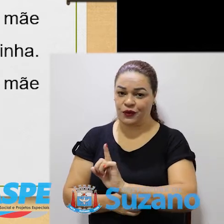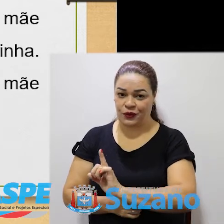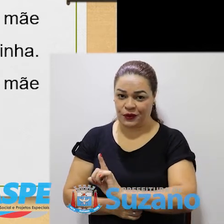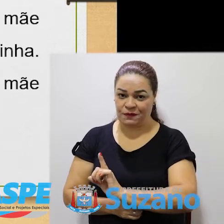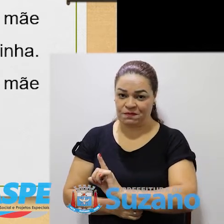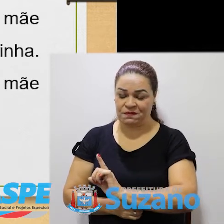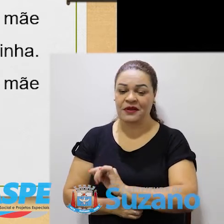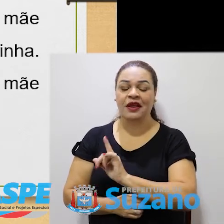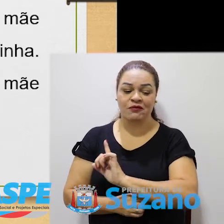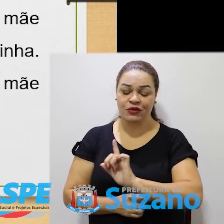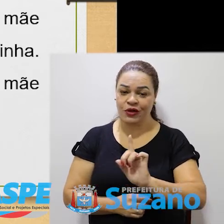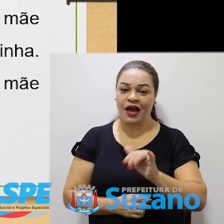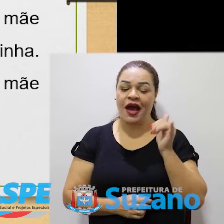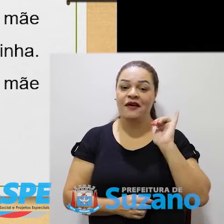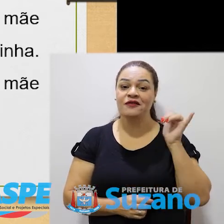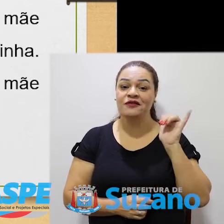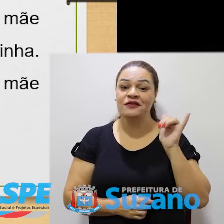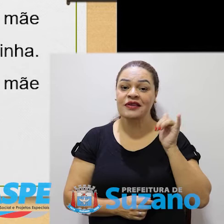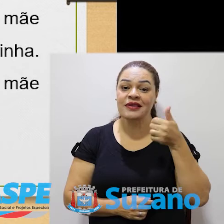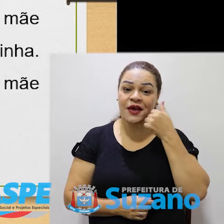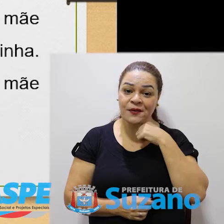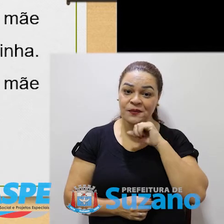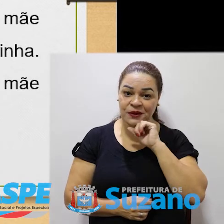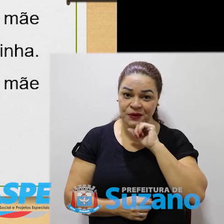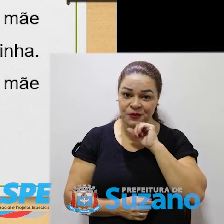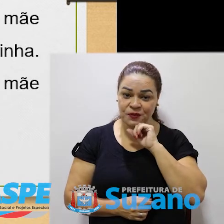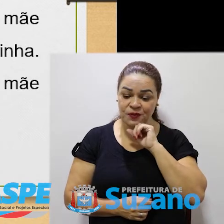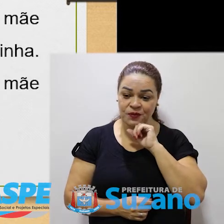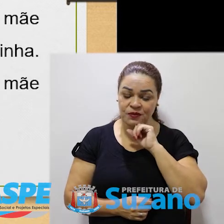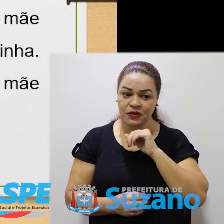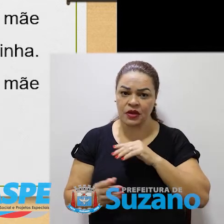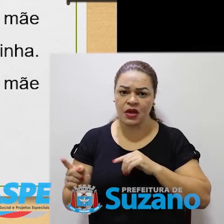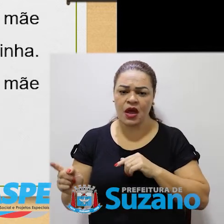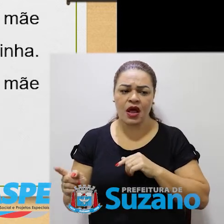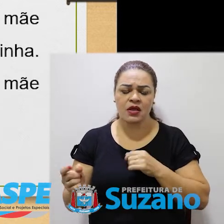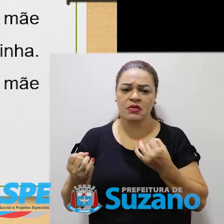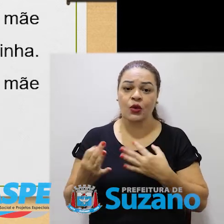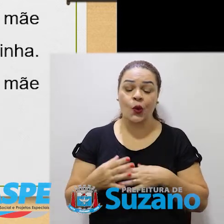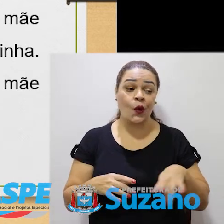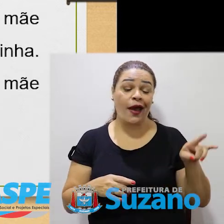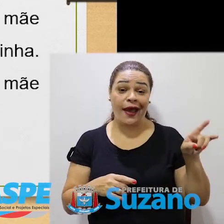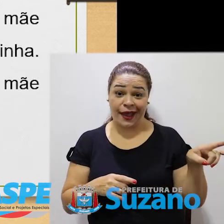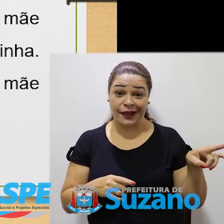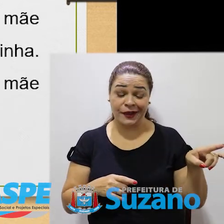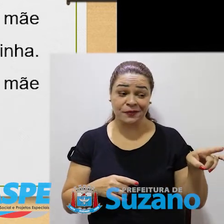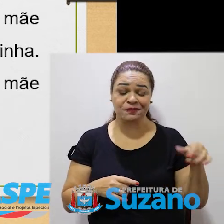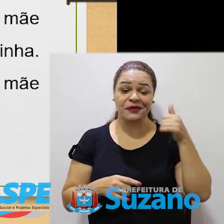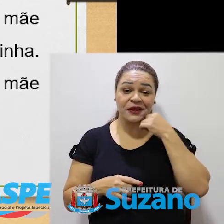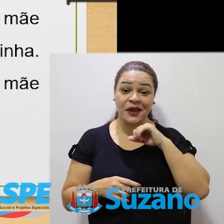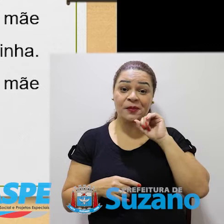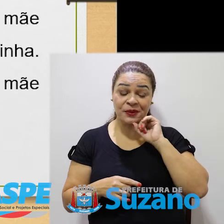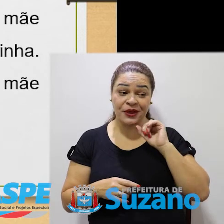sua mãe sobre exatamente qual era o tipo de problema da vizinha. Sua mãe lhe explicou que a amiga dele, bem como a mãe